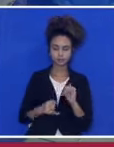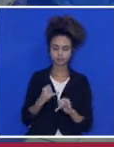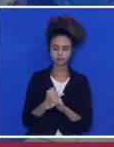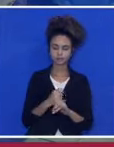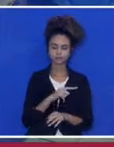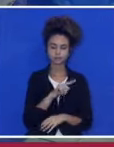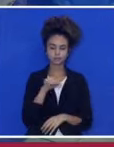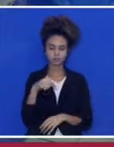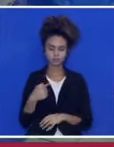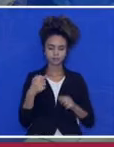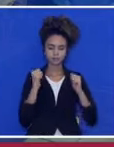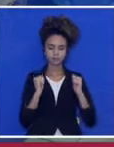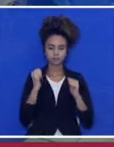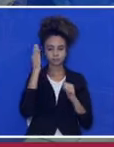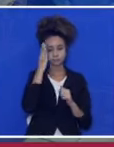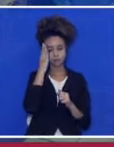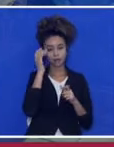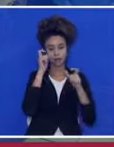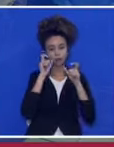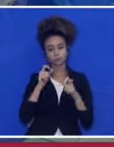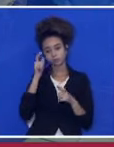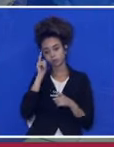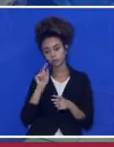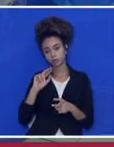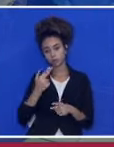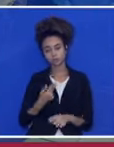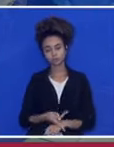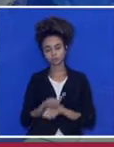Logo mais você poderá saber de onde são as apostas vencedoras ou